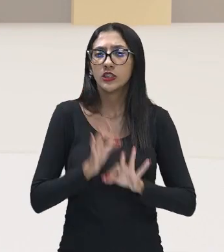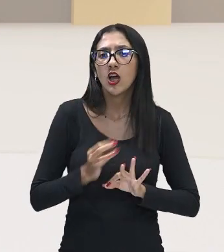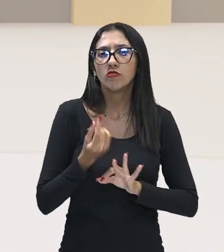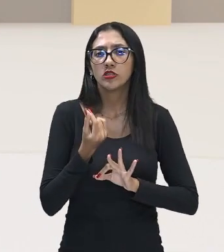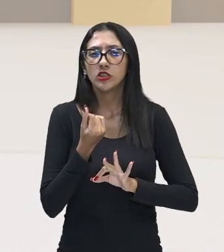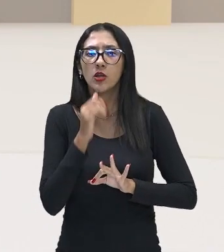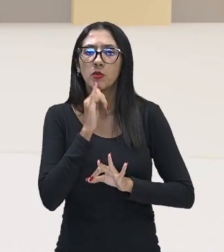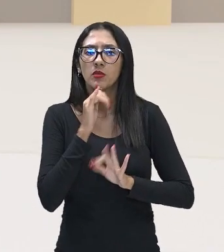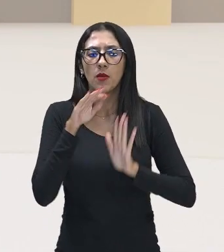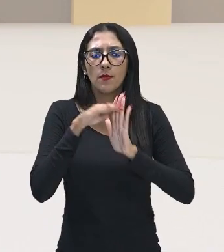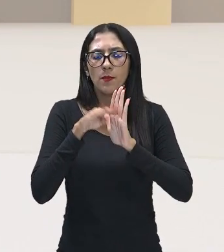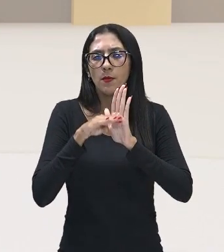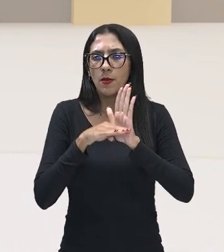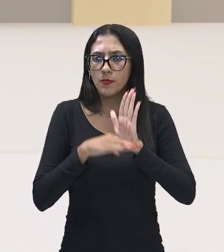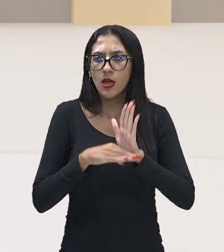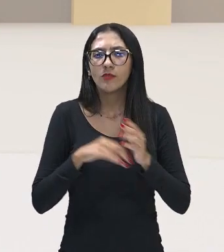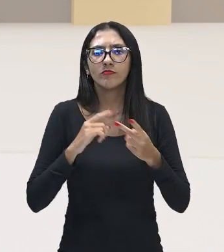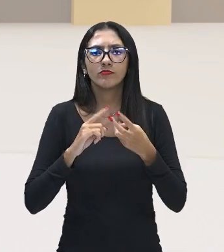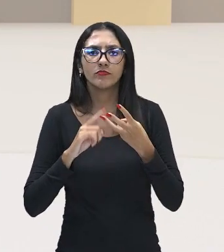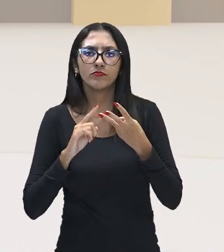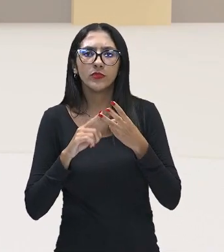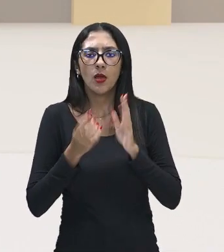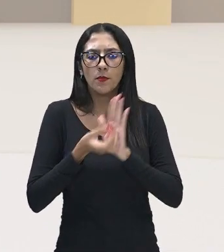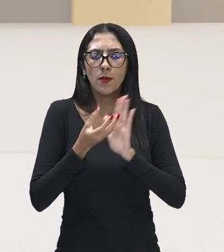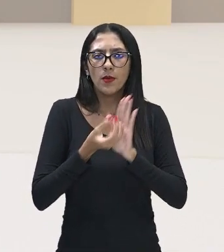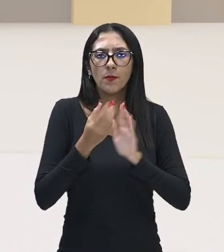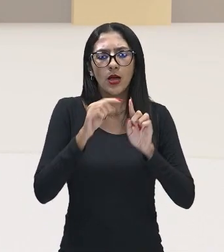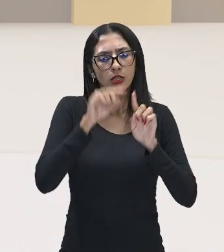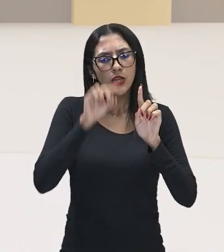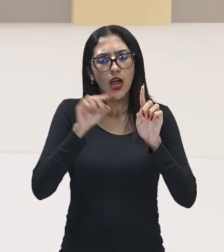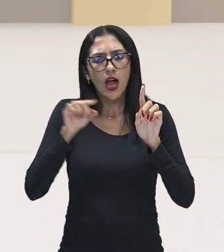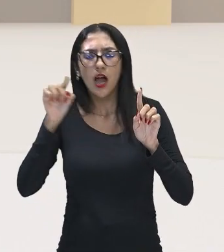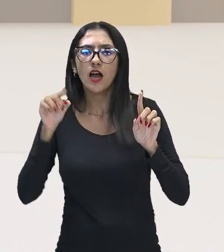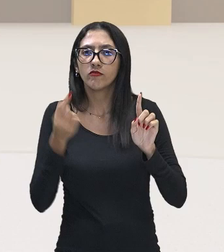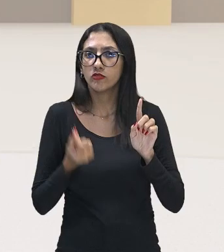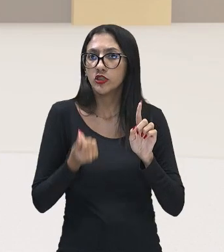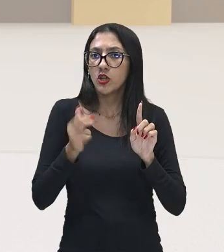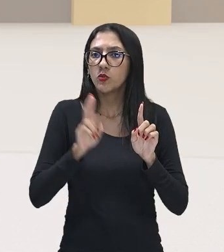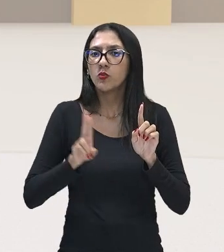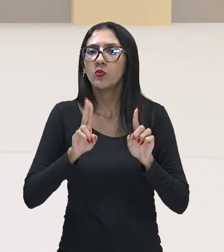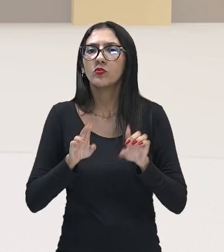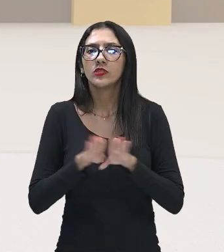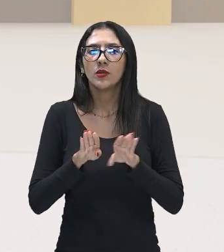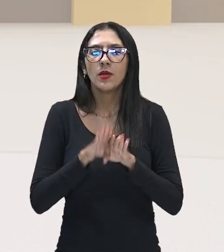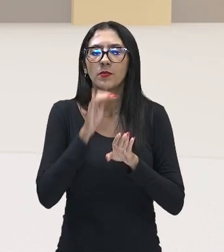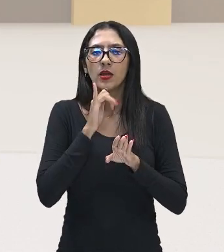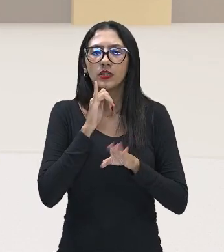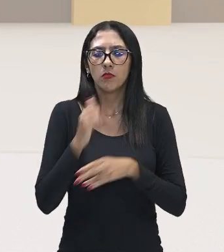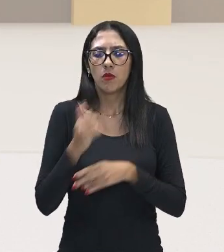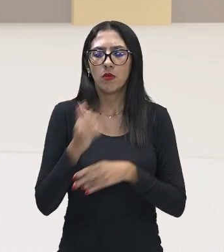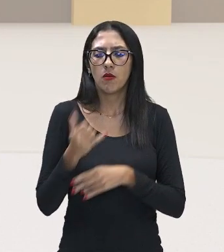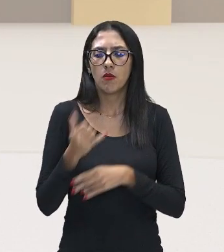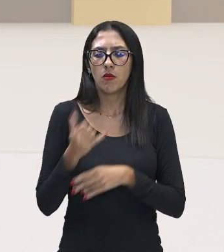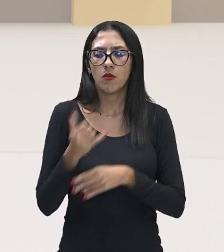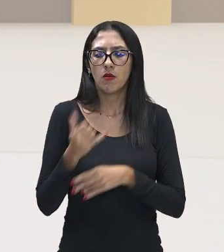por categorias, geração de gráficos e relatórios de consumo, programação de alertas de contas a